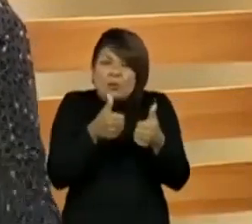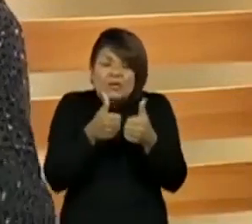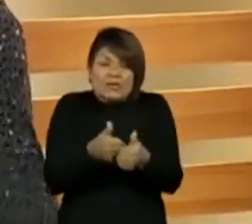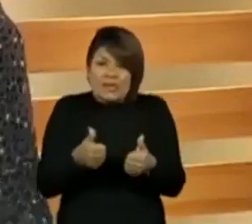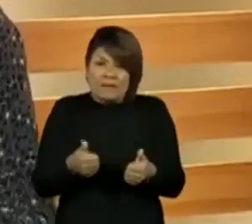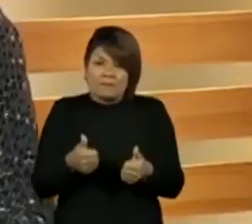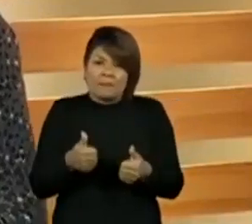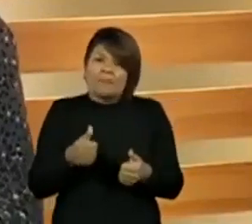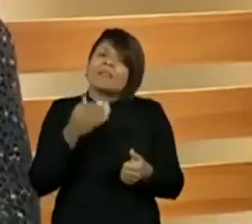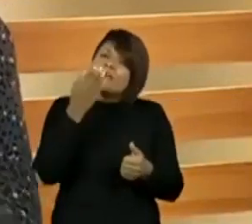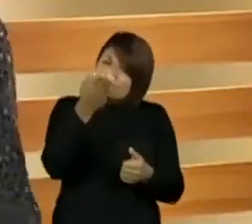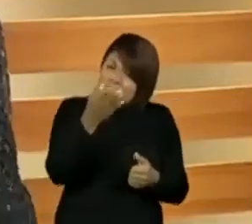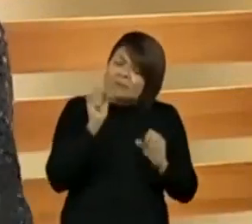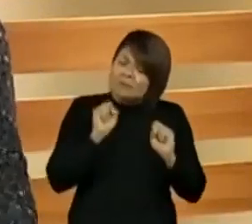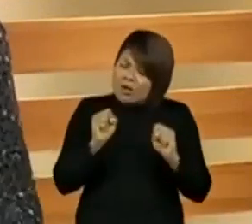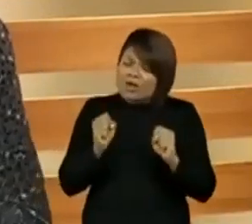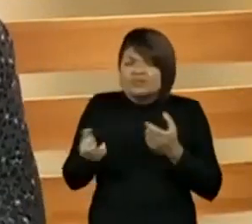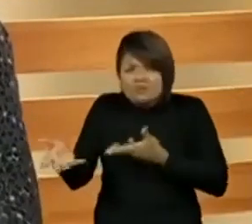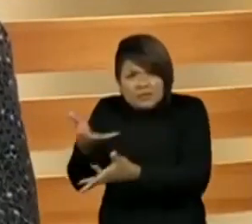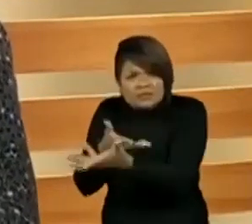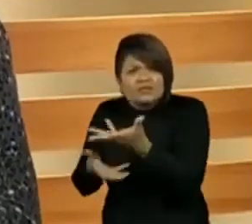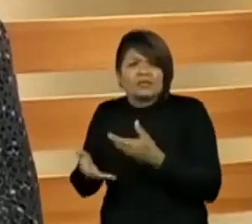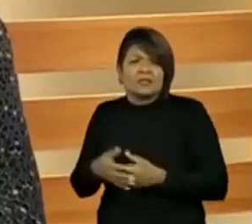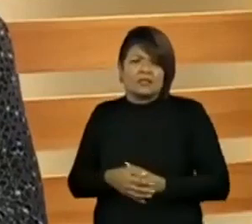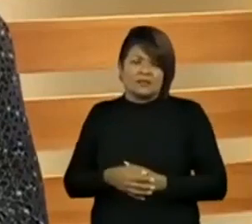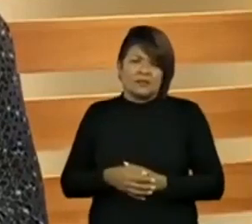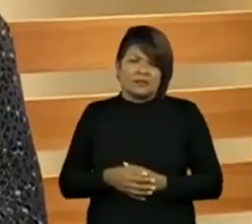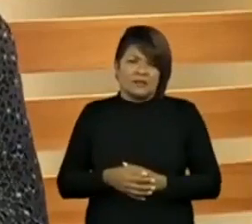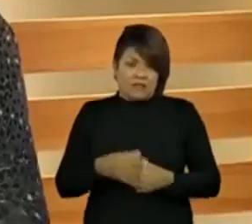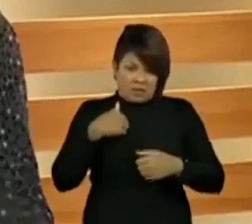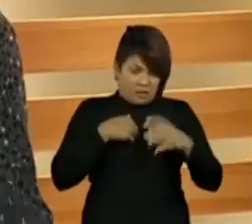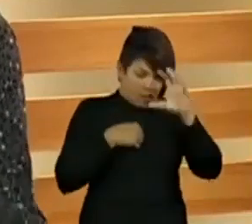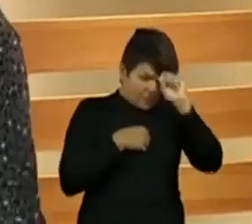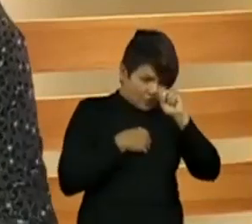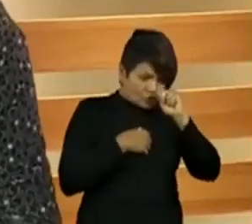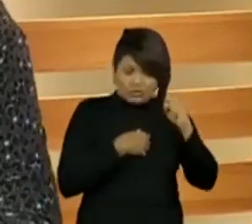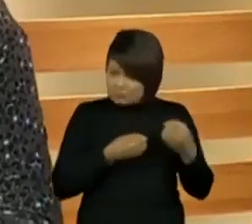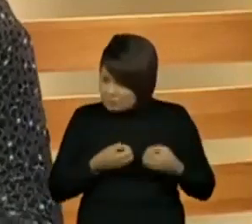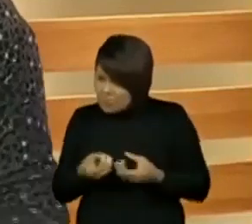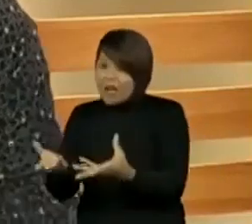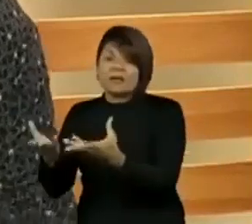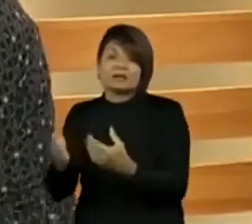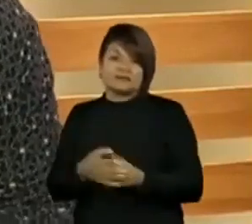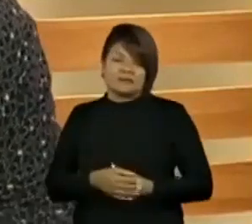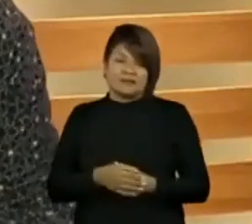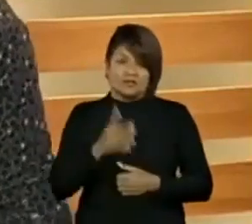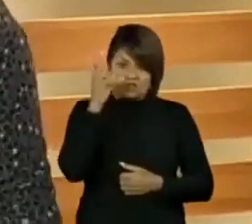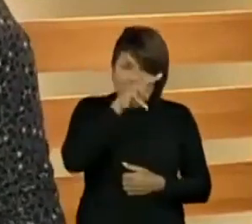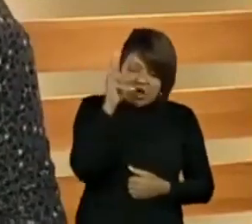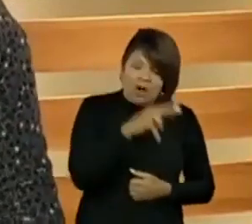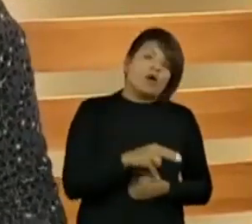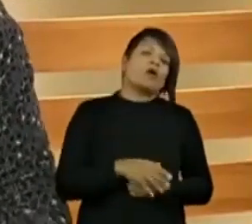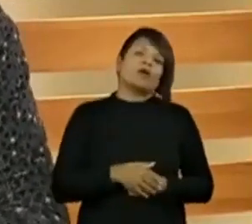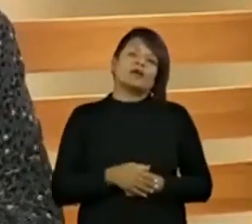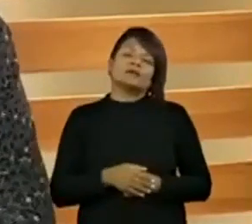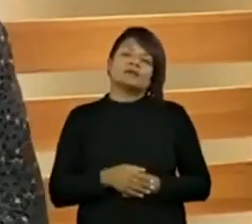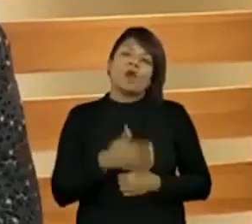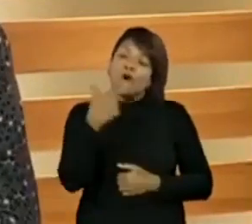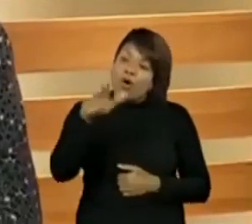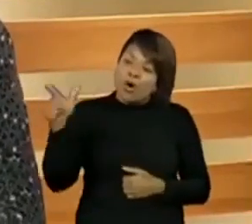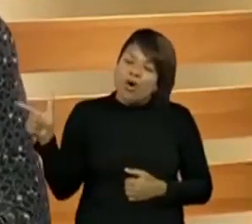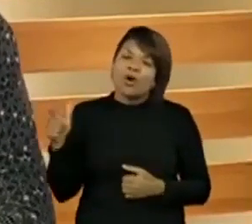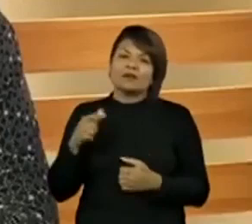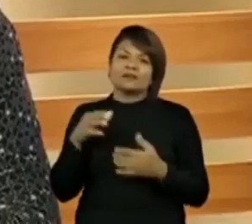conhecer, compartilhe. Compartilhe o que você está aprendendo. Compartilhe as histórias, compartilhe os conhecimentos que os outros professores